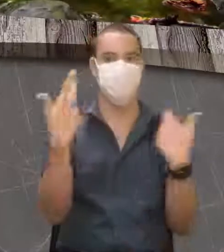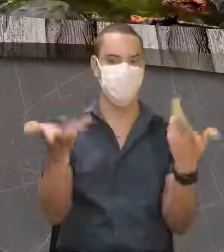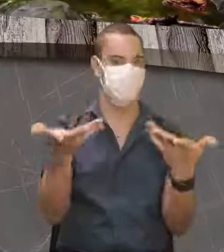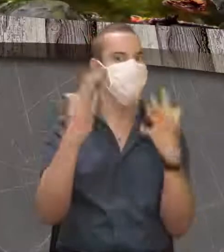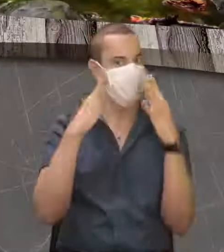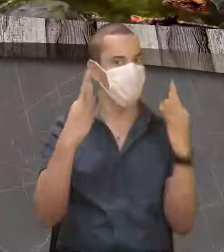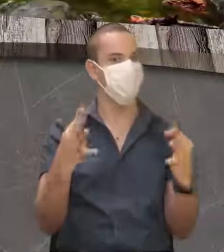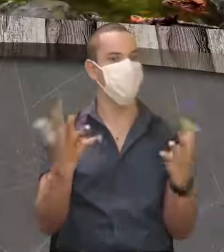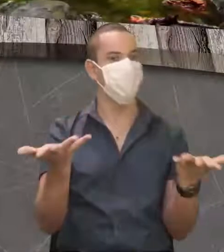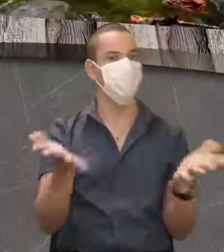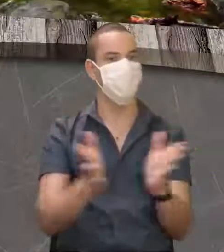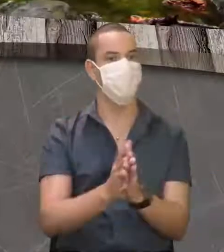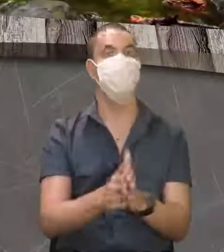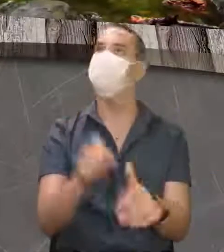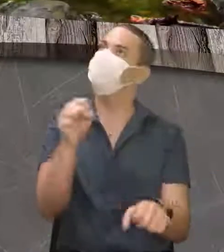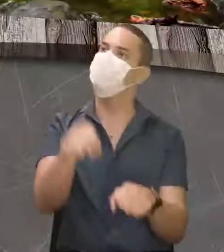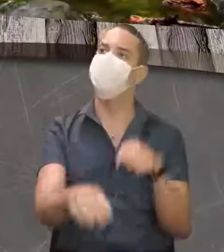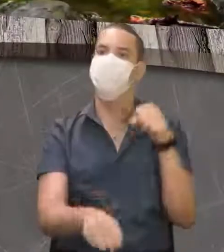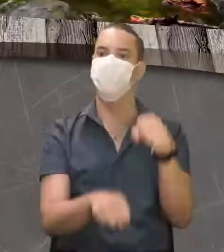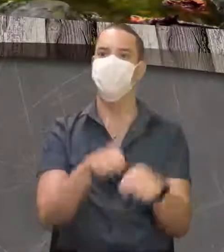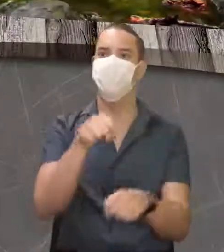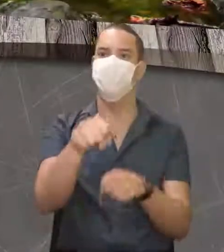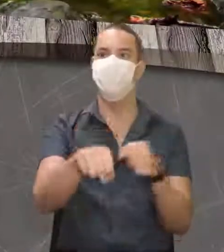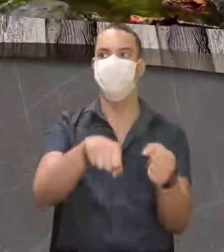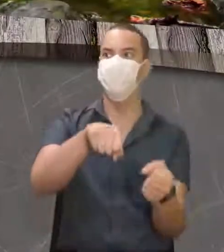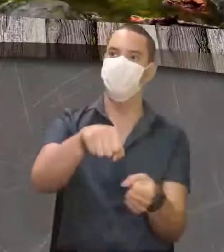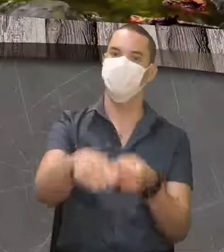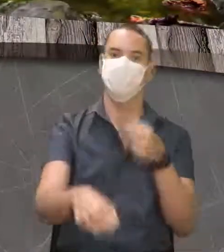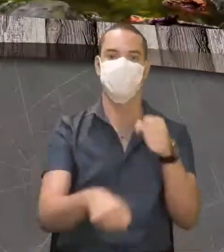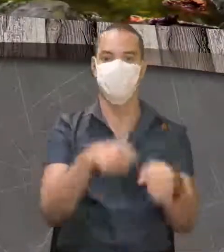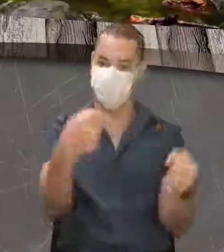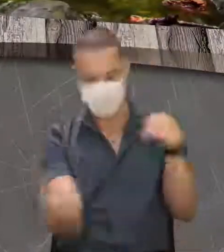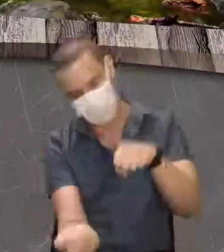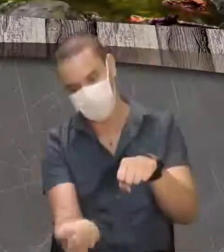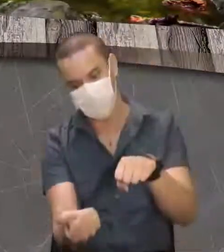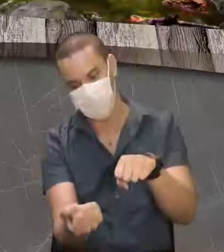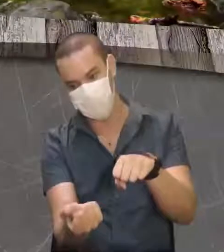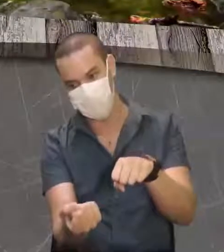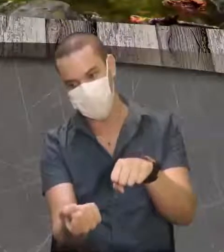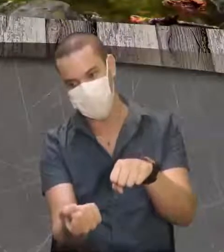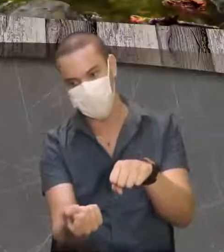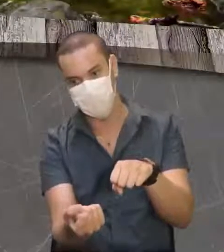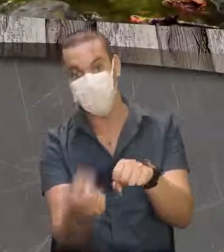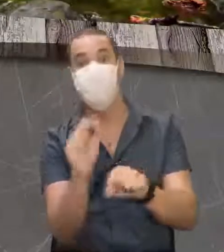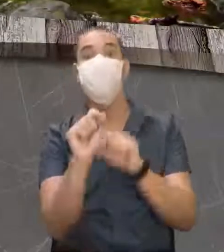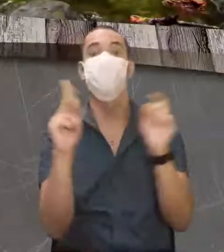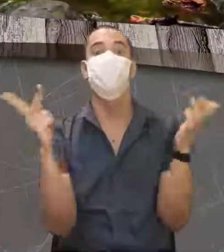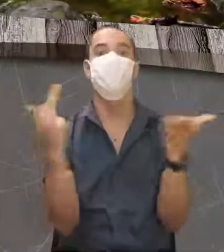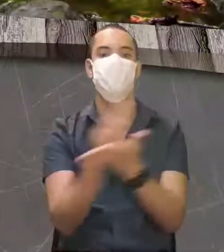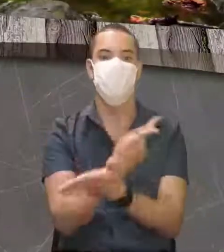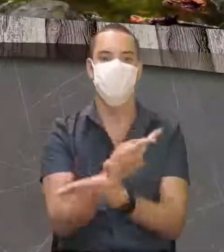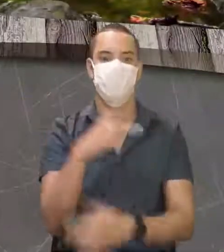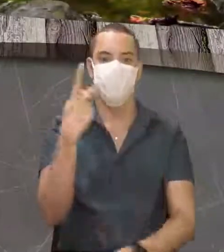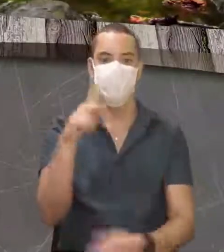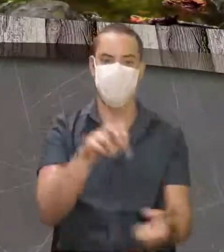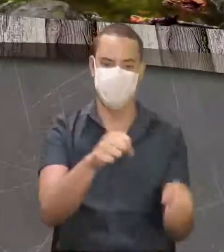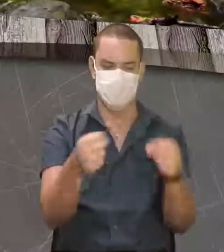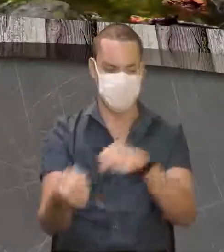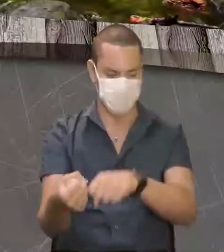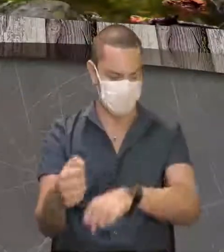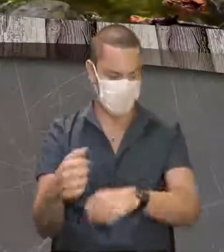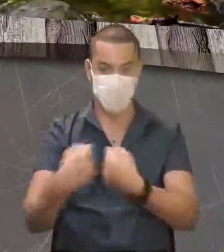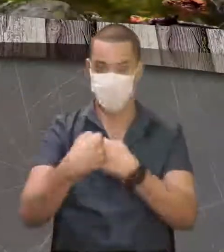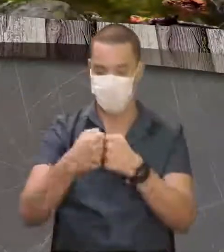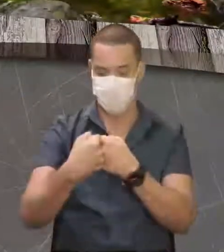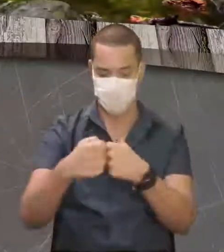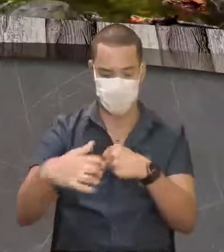Presta atenção. Aí você cai no buraco, a bicicleta, e você cai. tá? Na sua queda, você ralou o seu